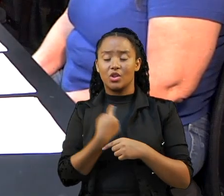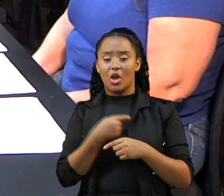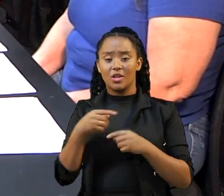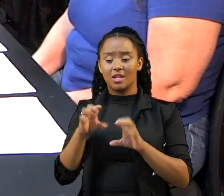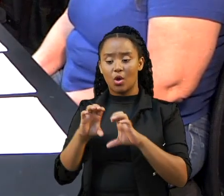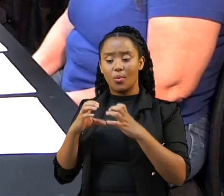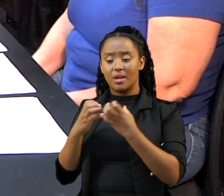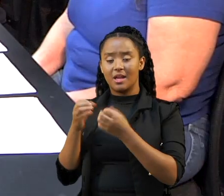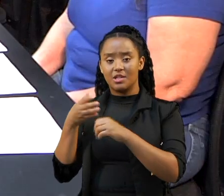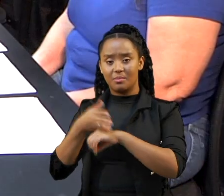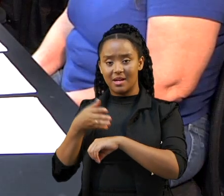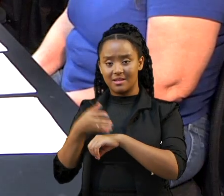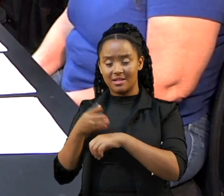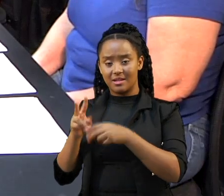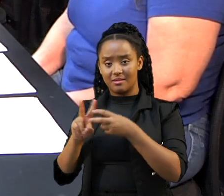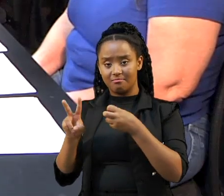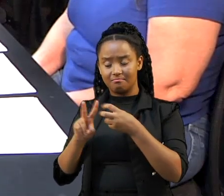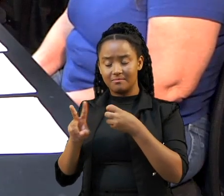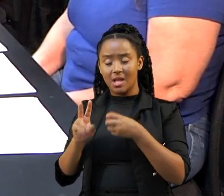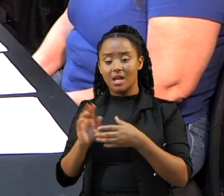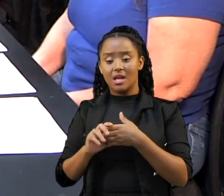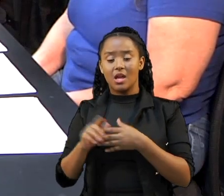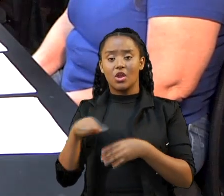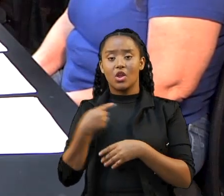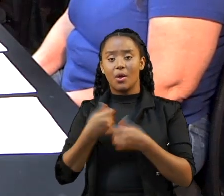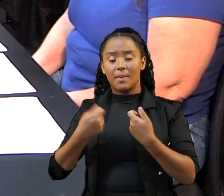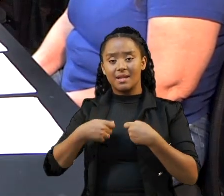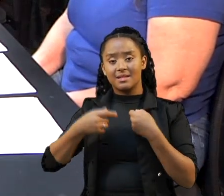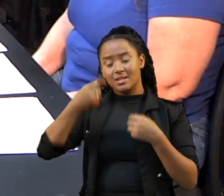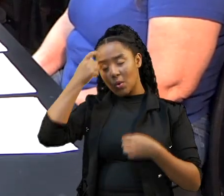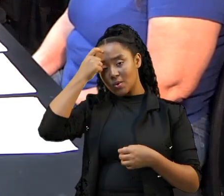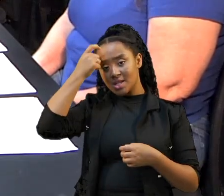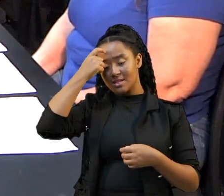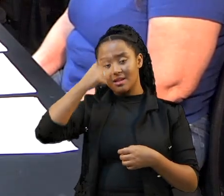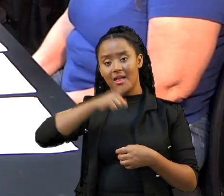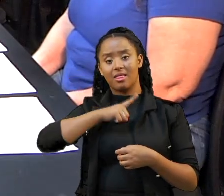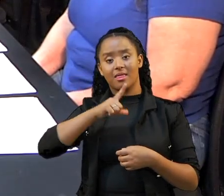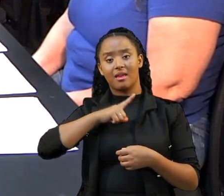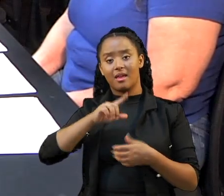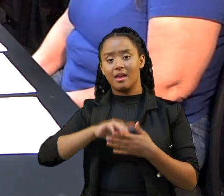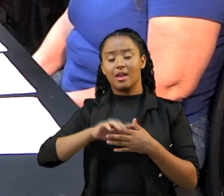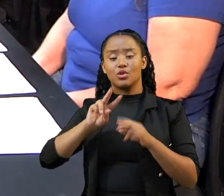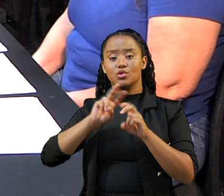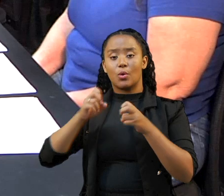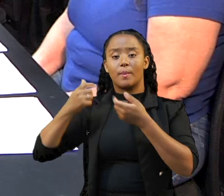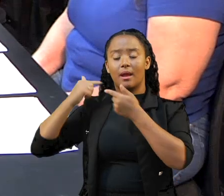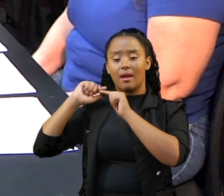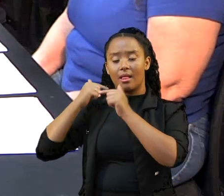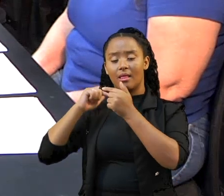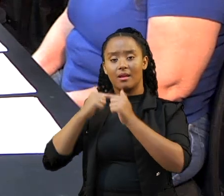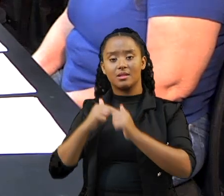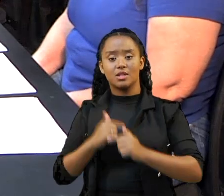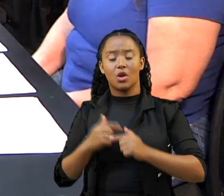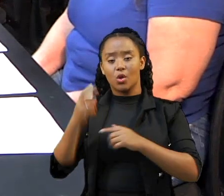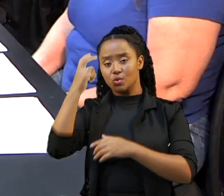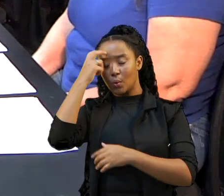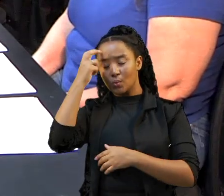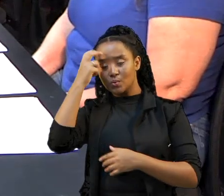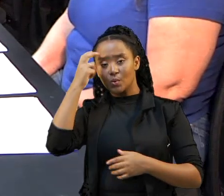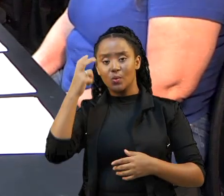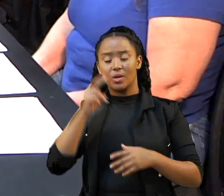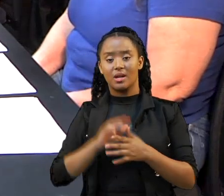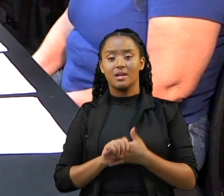tem que educar, a gente tem que conscientizar muito sobre essas questões, né, de povos originários e de tradição, de cultura, de pertencimento, de